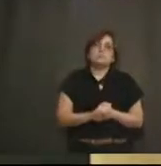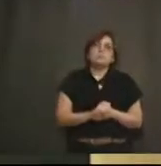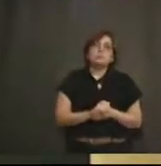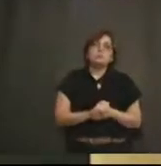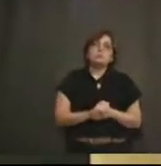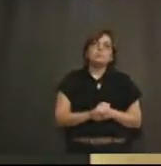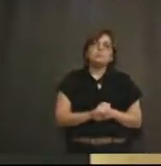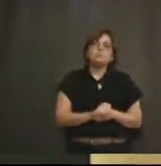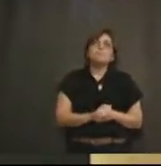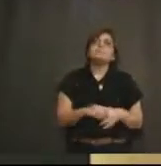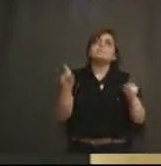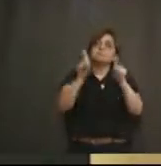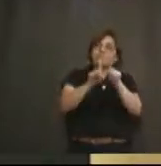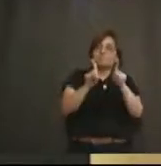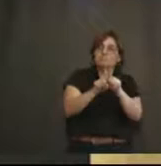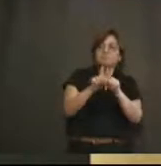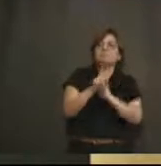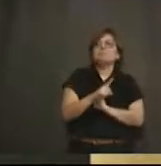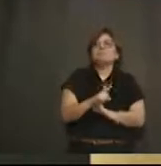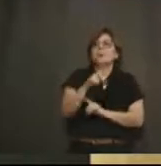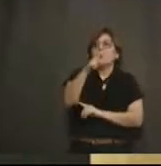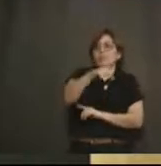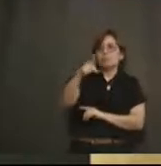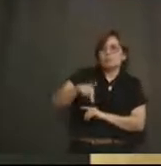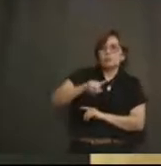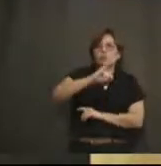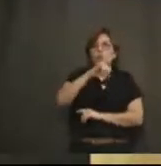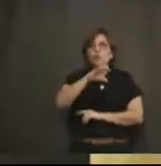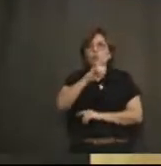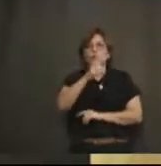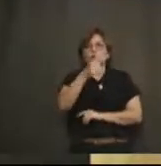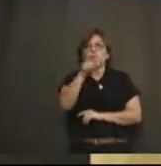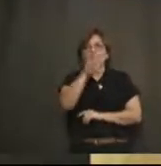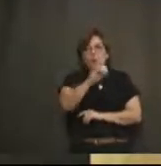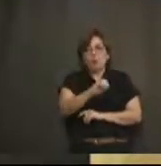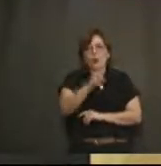Saudar também o professor João Rodrigues, que foi o